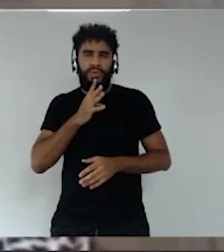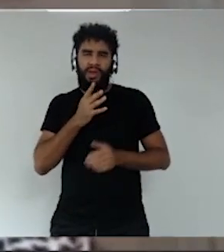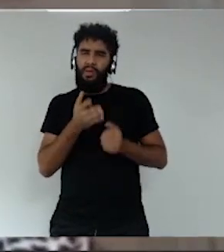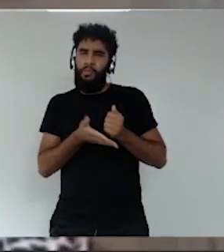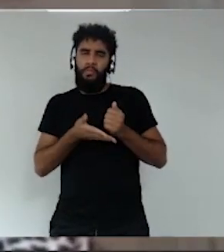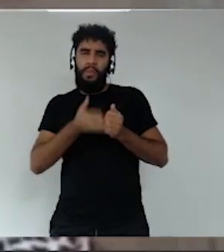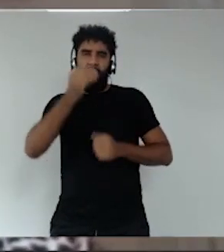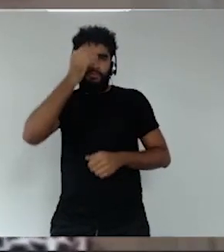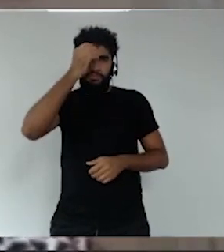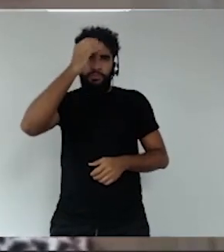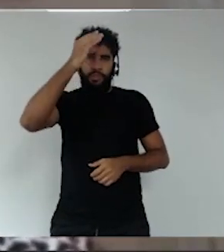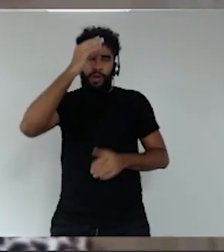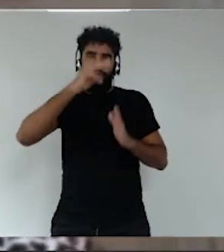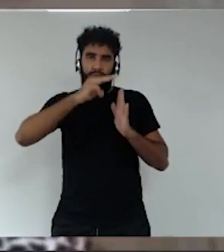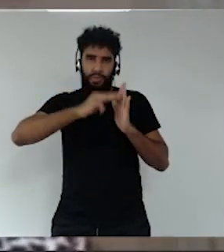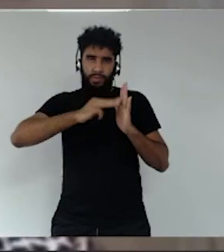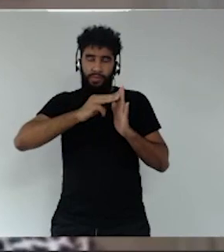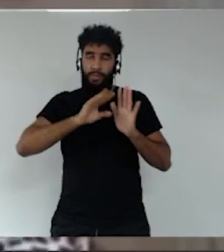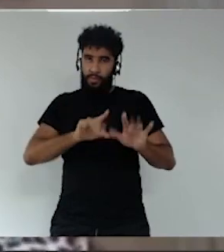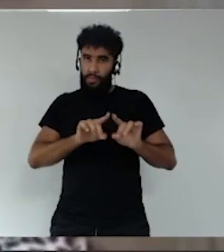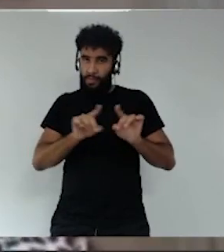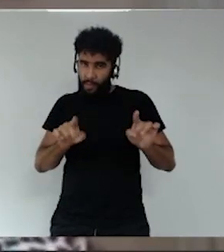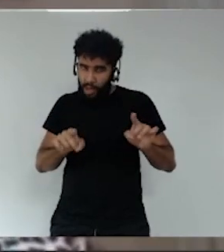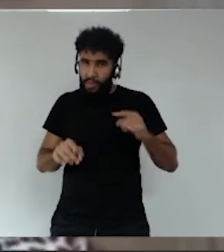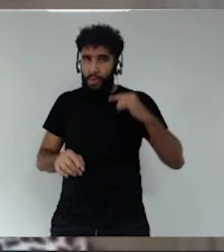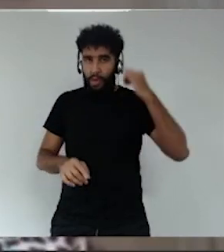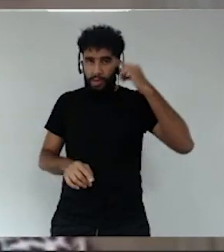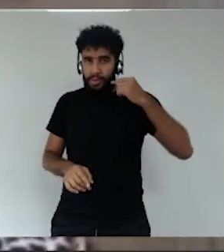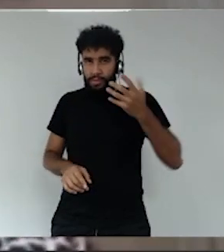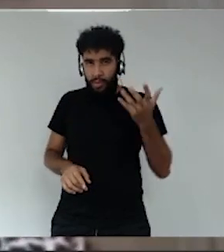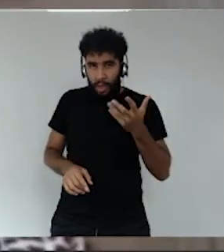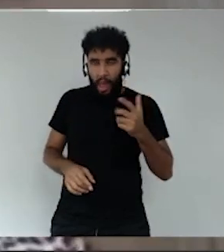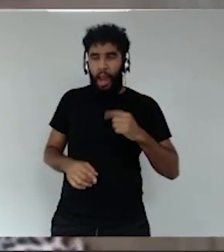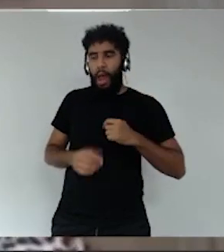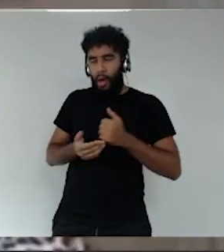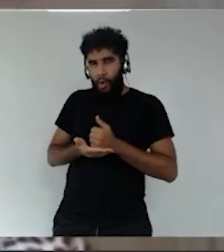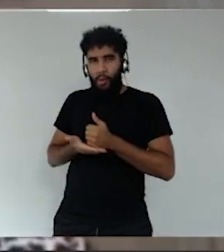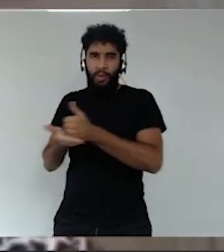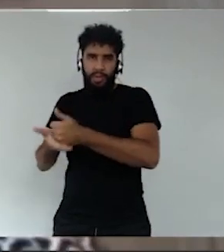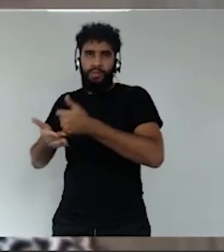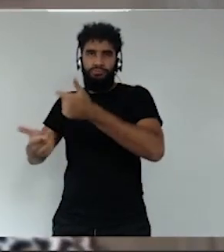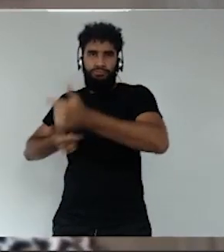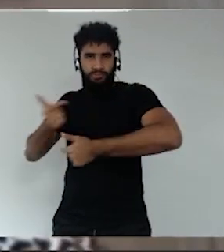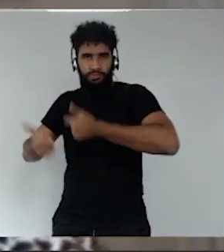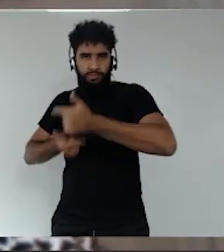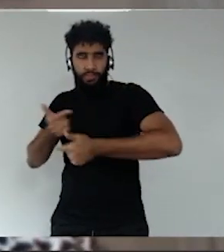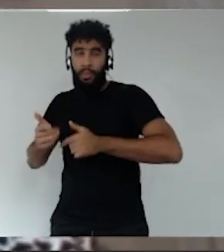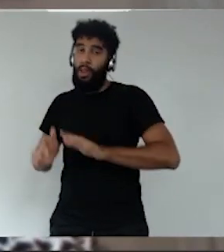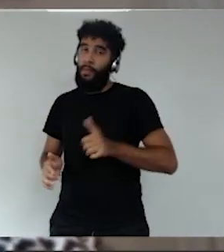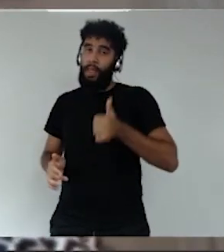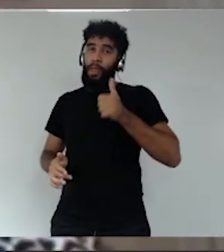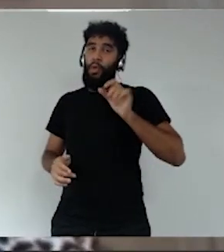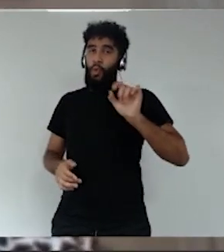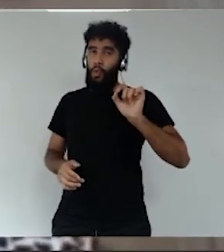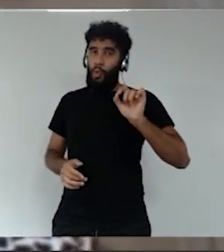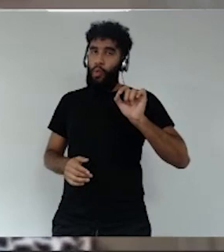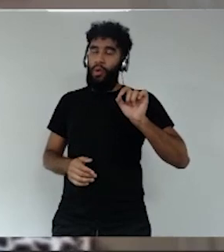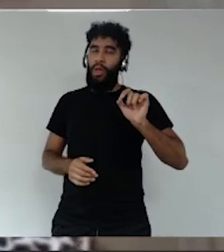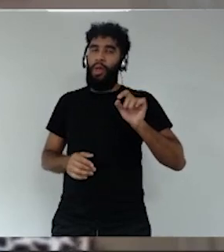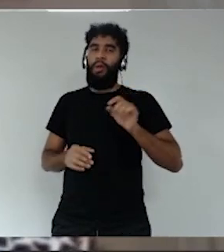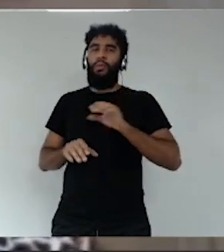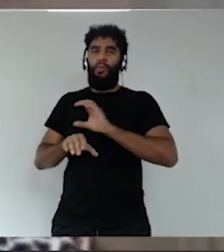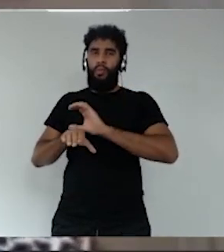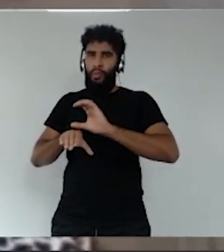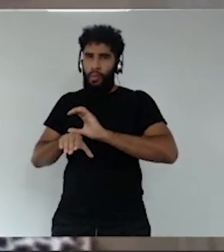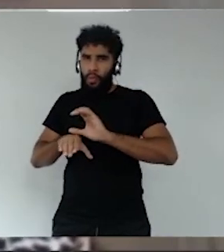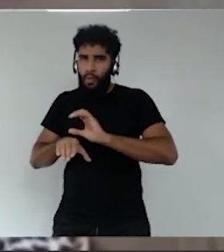em relação aos métodos, mas se o advogado quiser realmente oferecer isso como um serviço, é melhor que ele se aprofunde, que ele